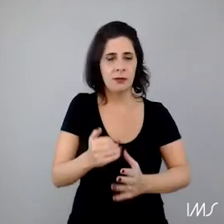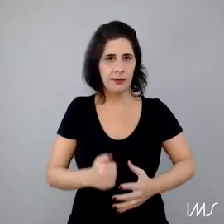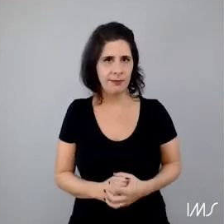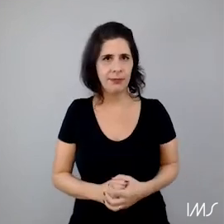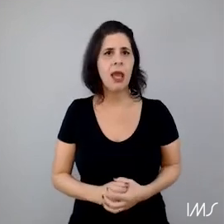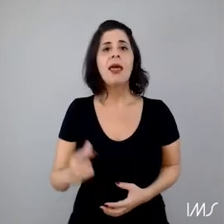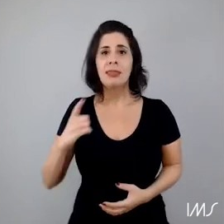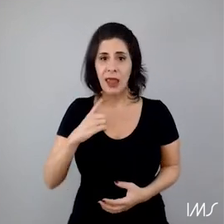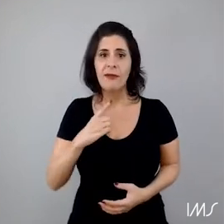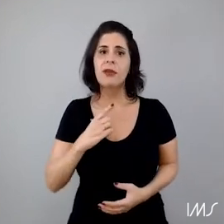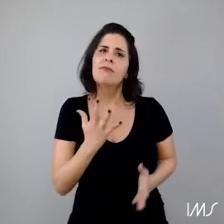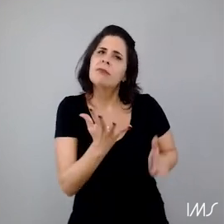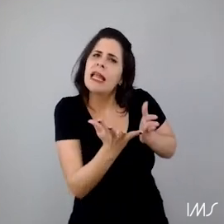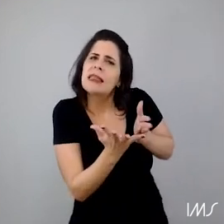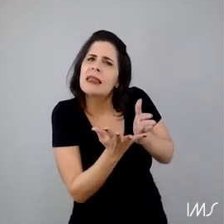múltipla,